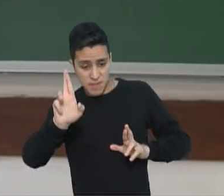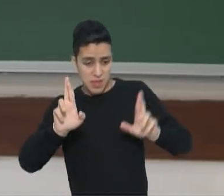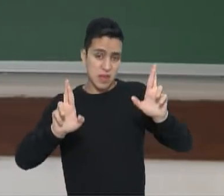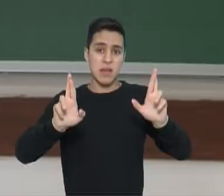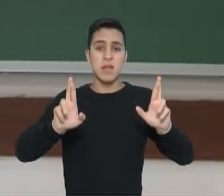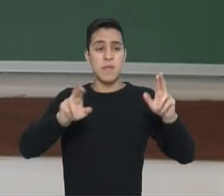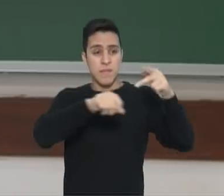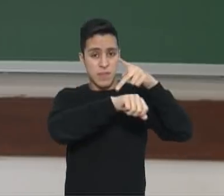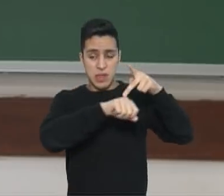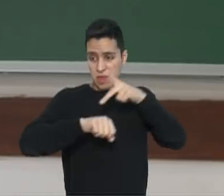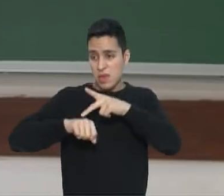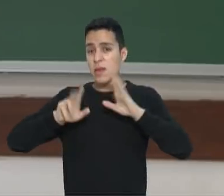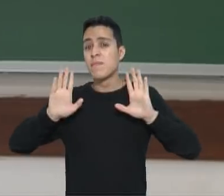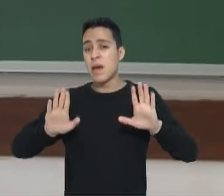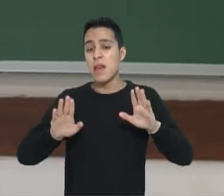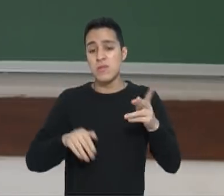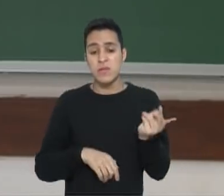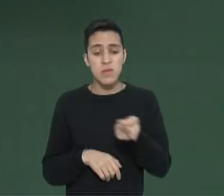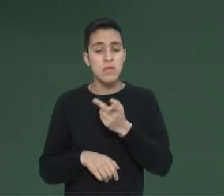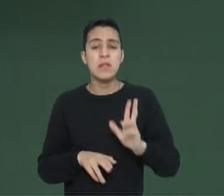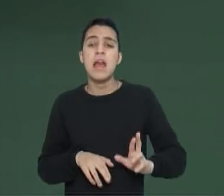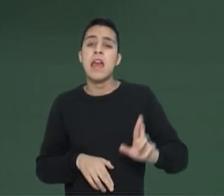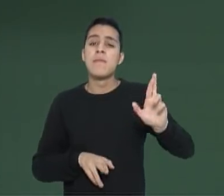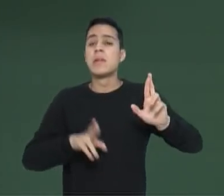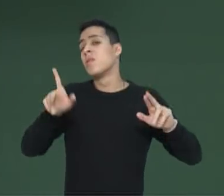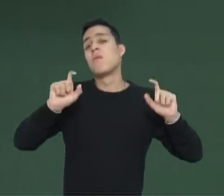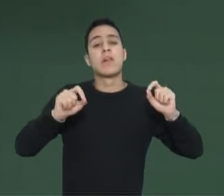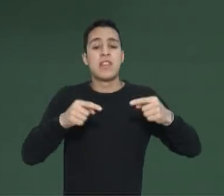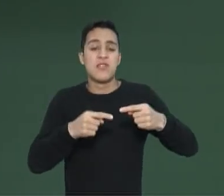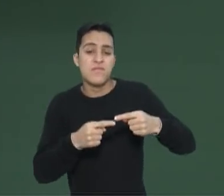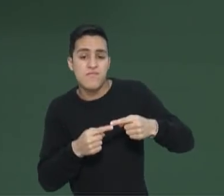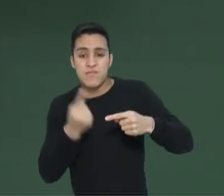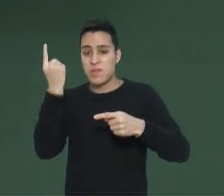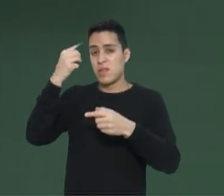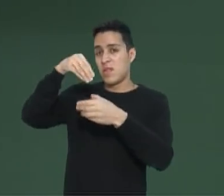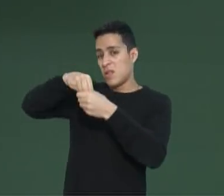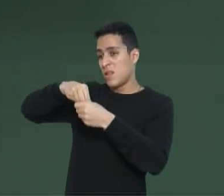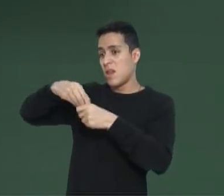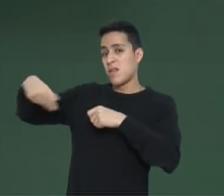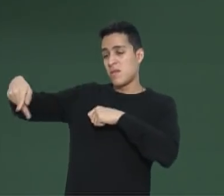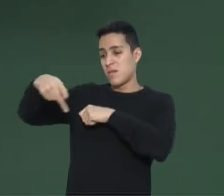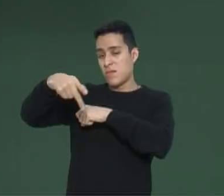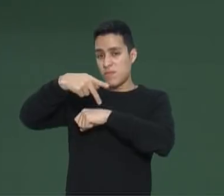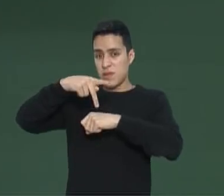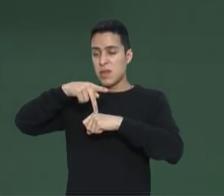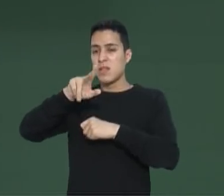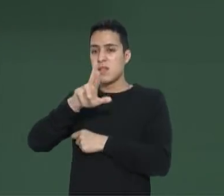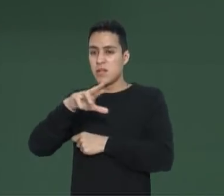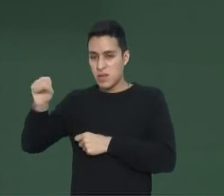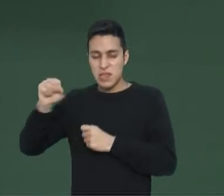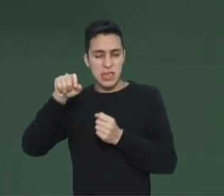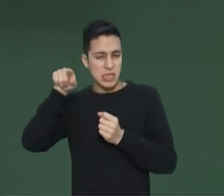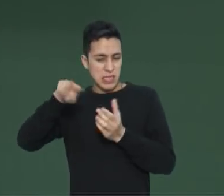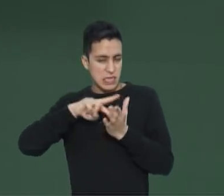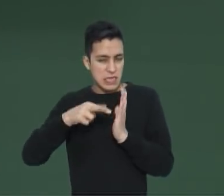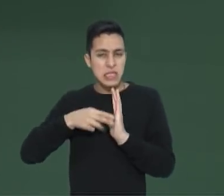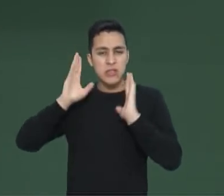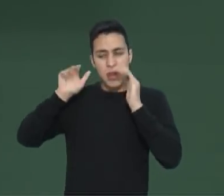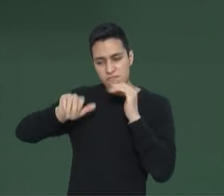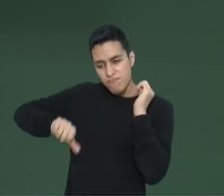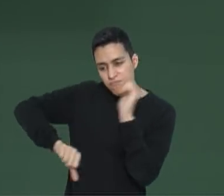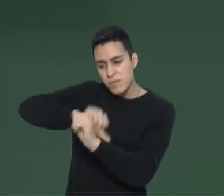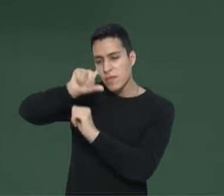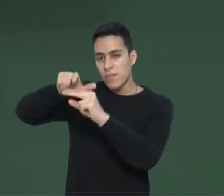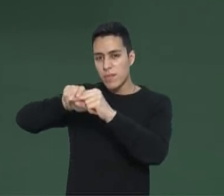superpotências, mas são 2 competidores que representam divergências internas da União Soviética. sinal das mudanças trazidas